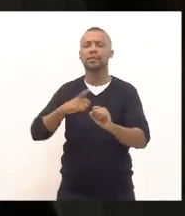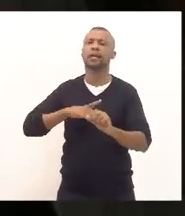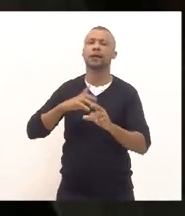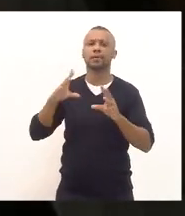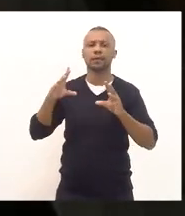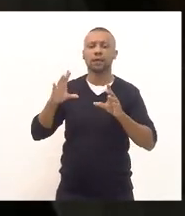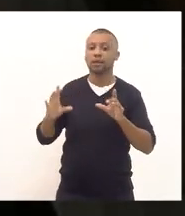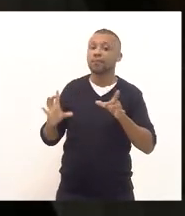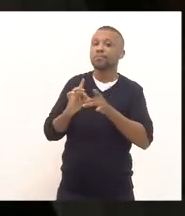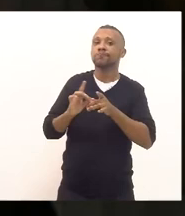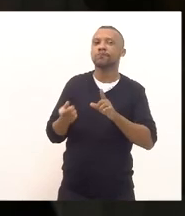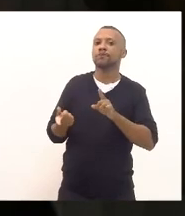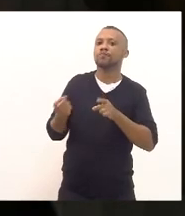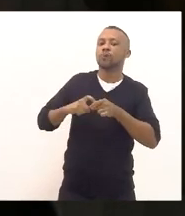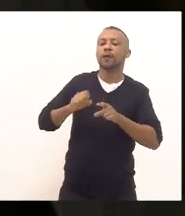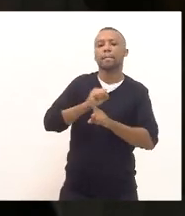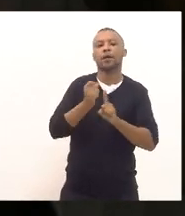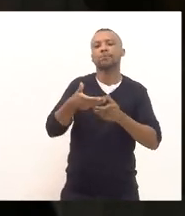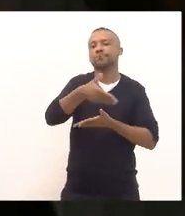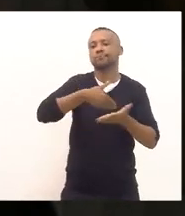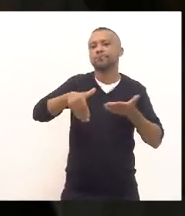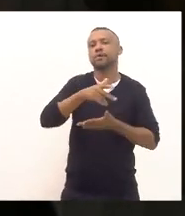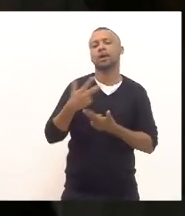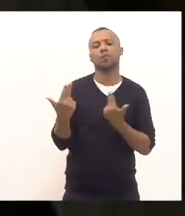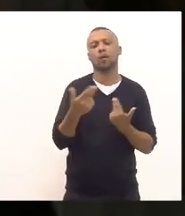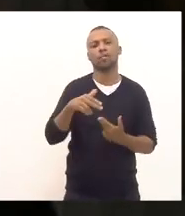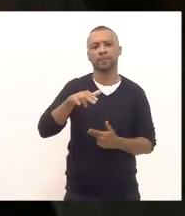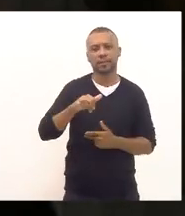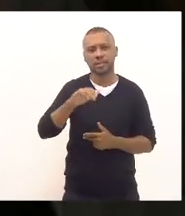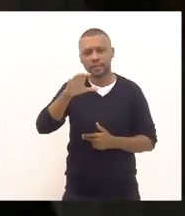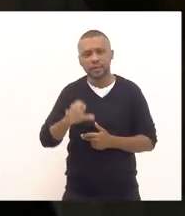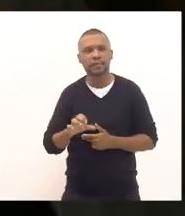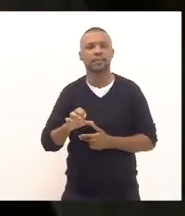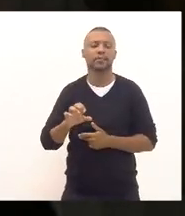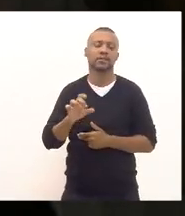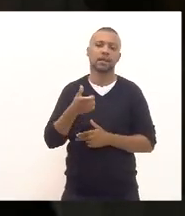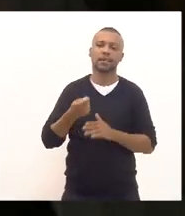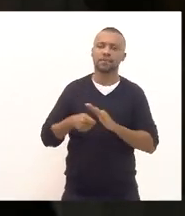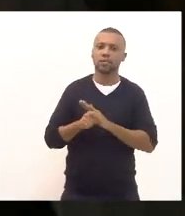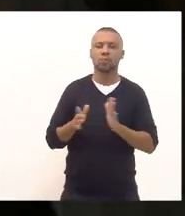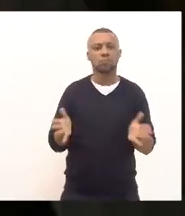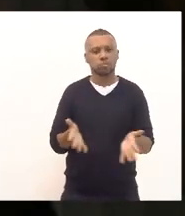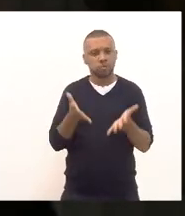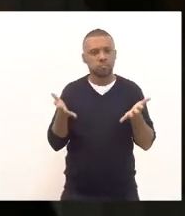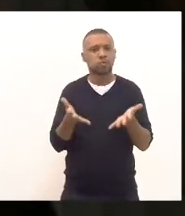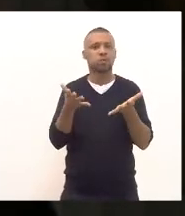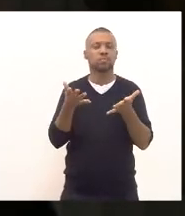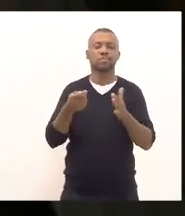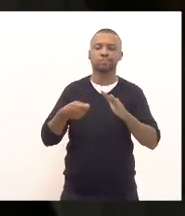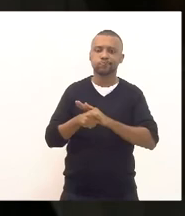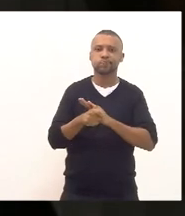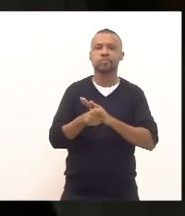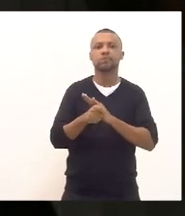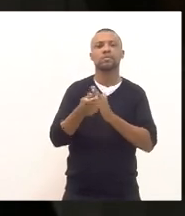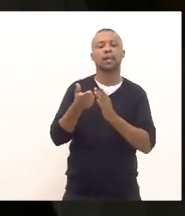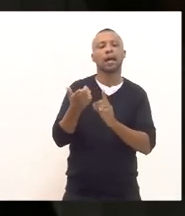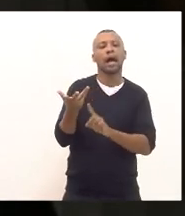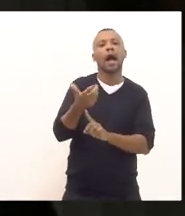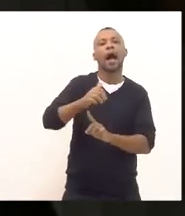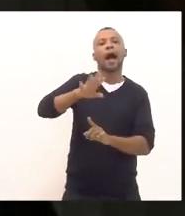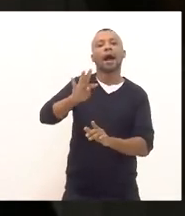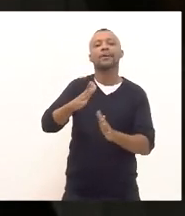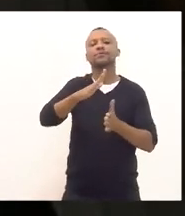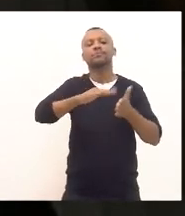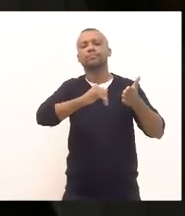pouco reintegrados à convivência social no caso Denise ela investiu muito como deputados regional Já fechou muito nas artes plásticas